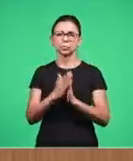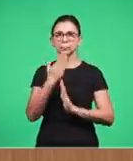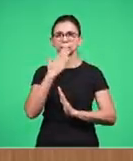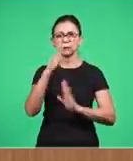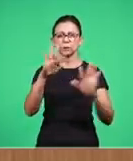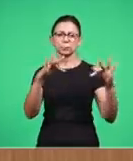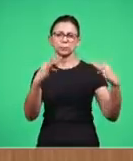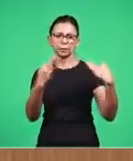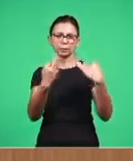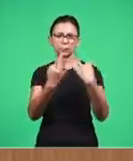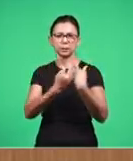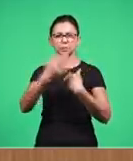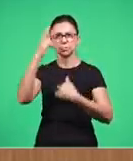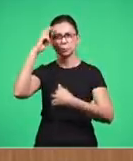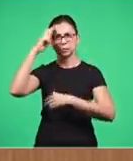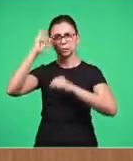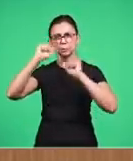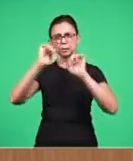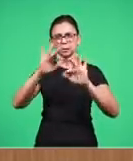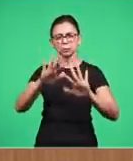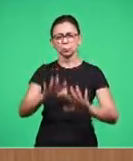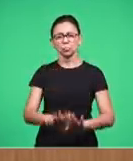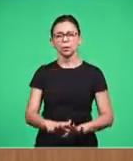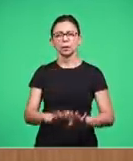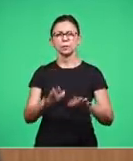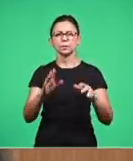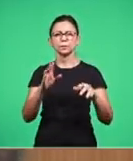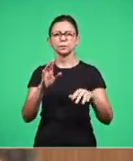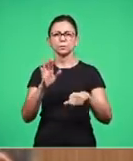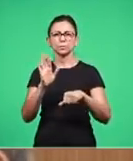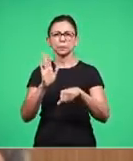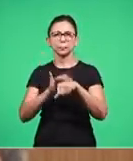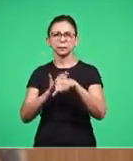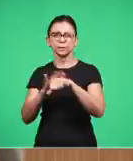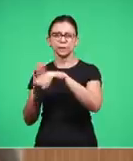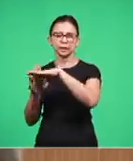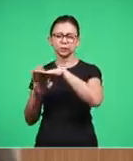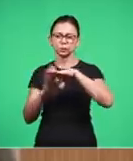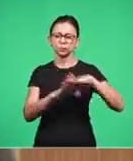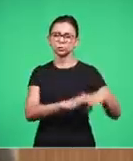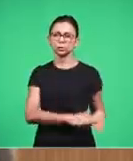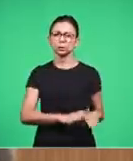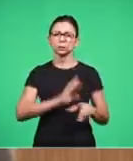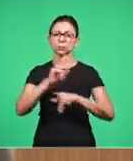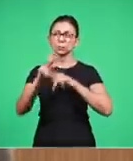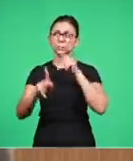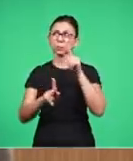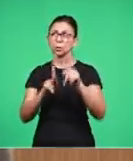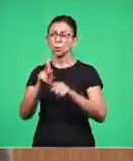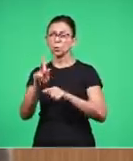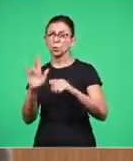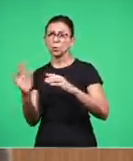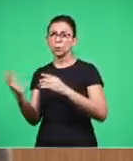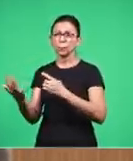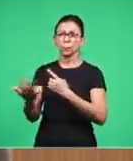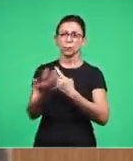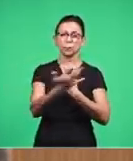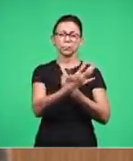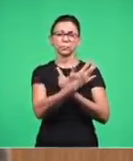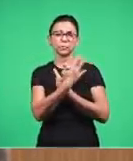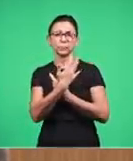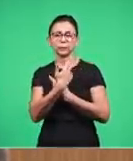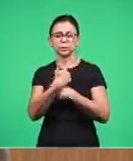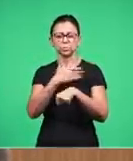pelo sustento dos lares, pelo livramento de enfermidades. Guarda o teu povo, estejamos protegidos a todo